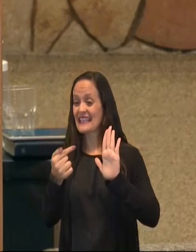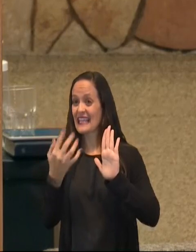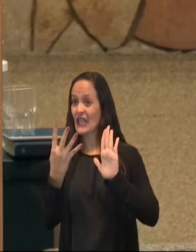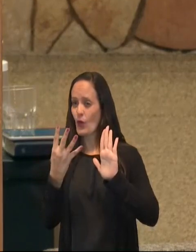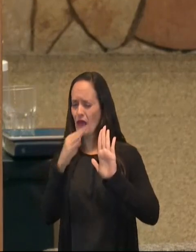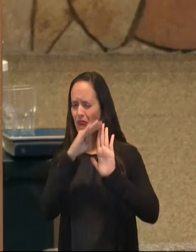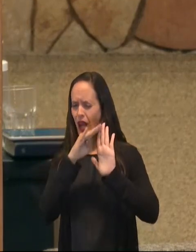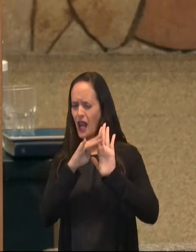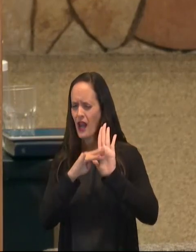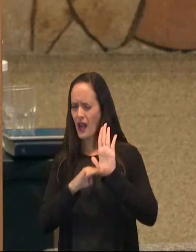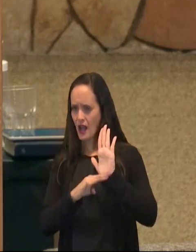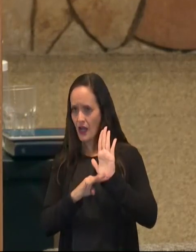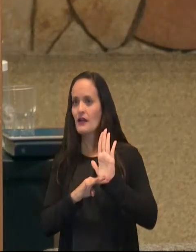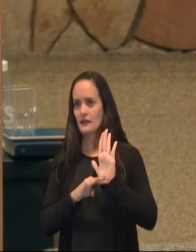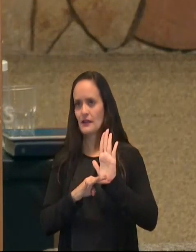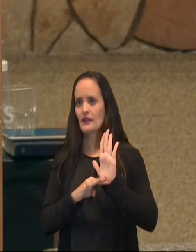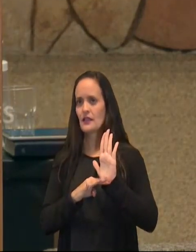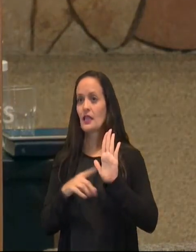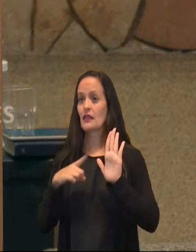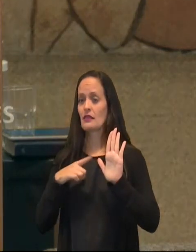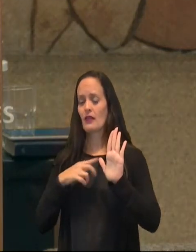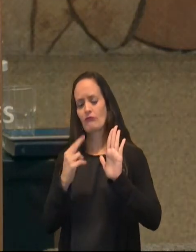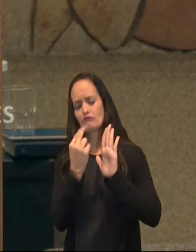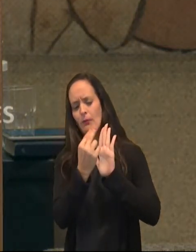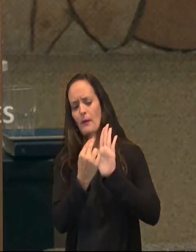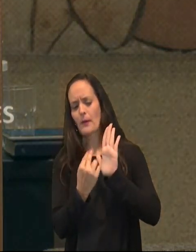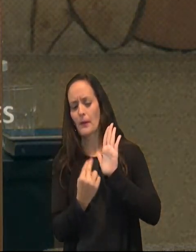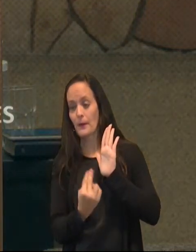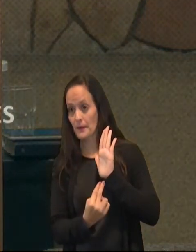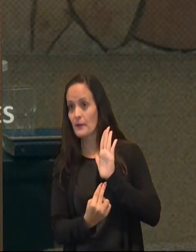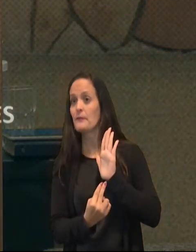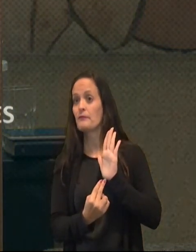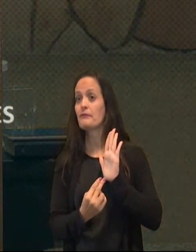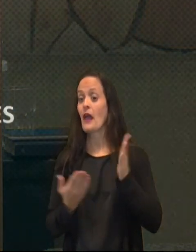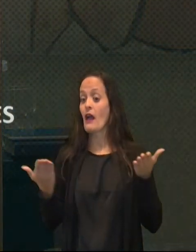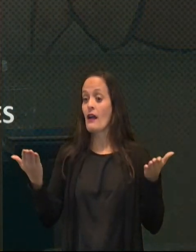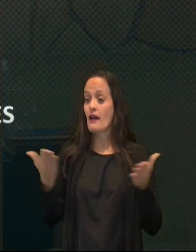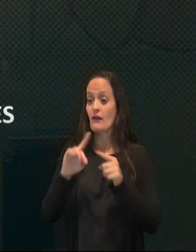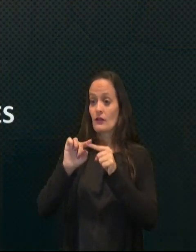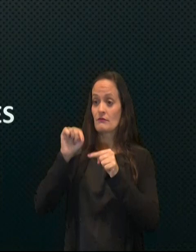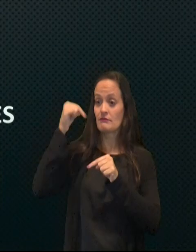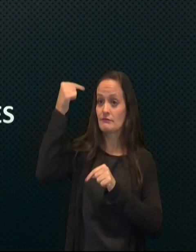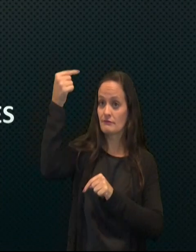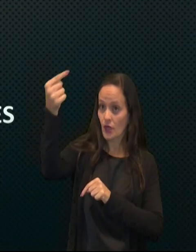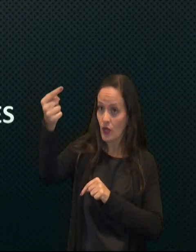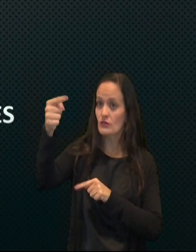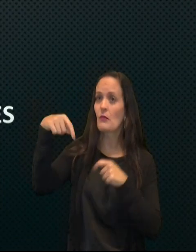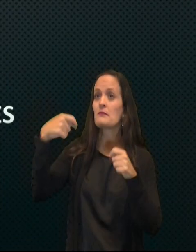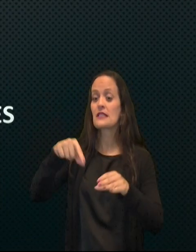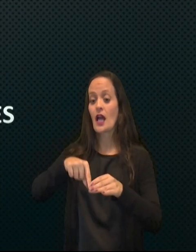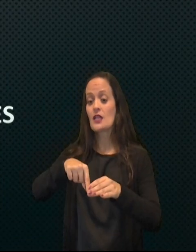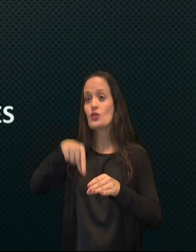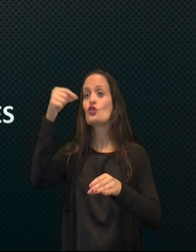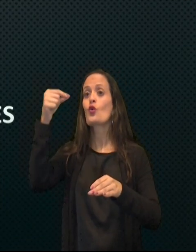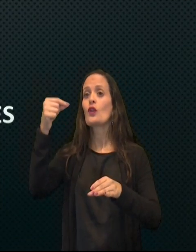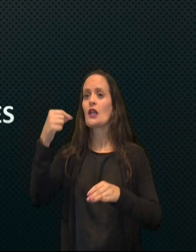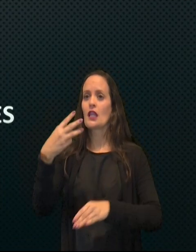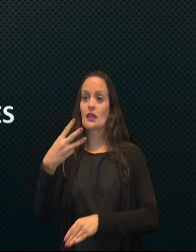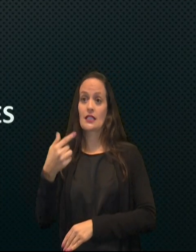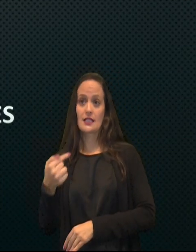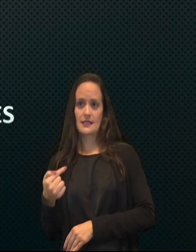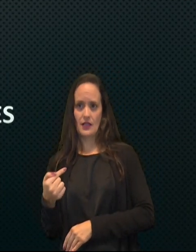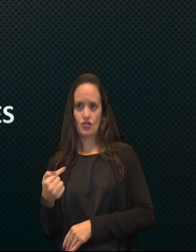que foram indicados pela igreja e filtrados, digamos assim, conforme os